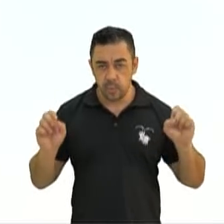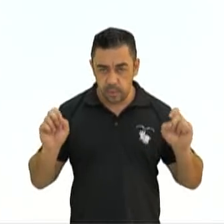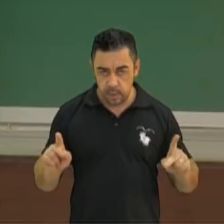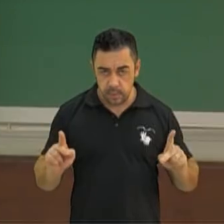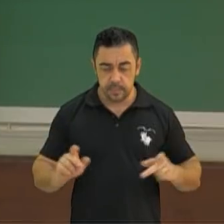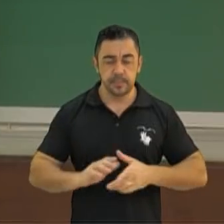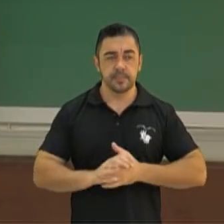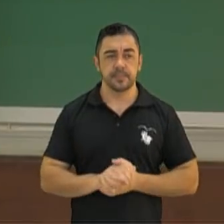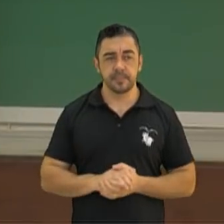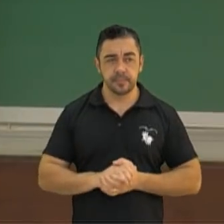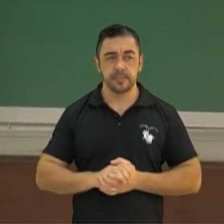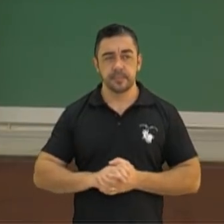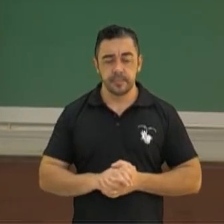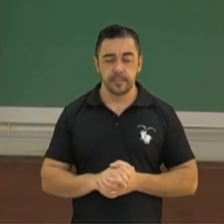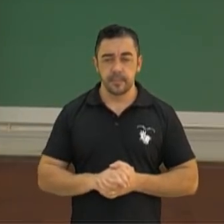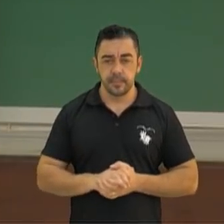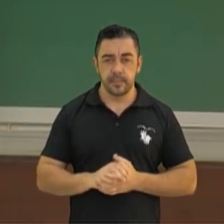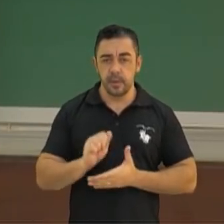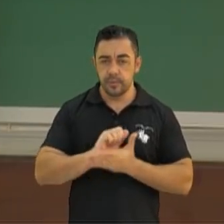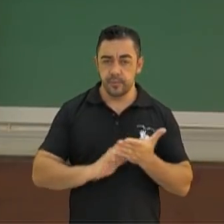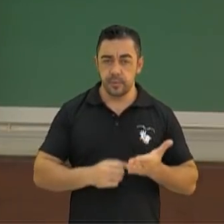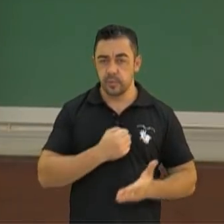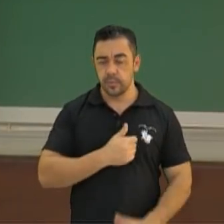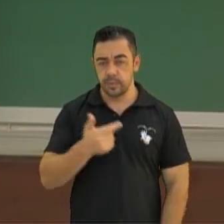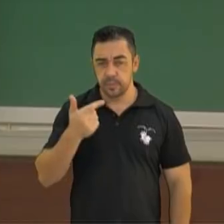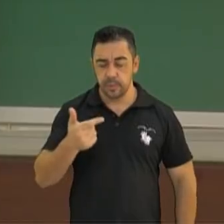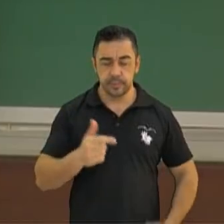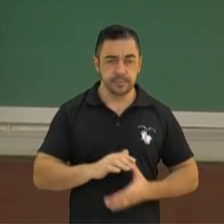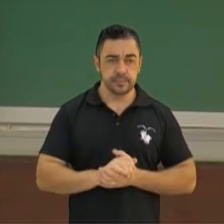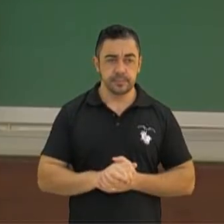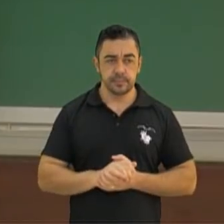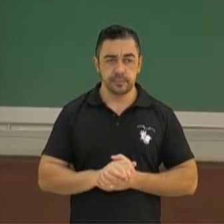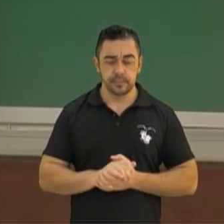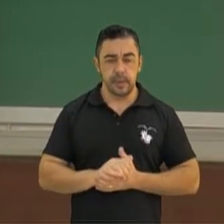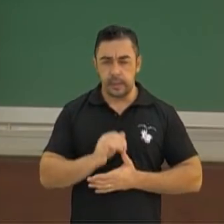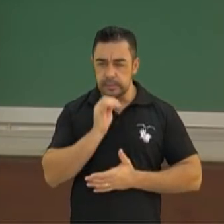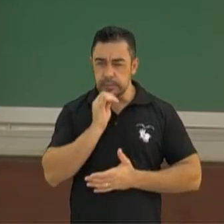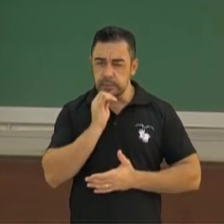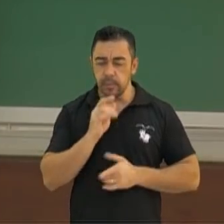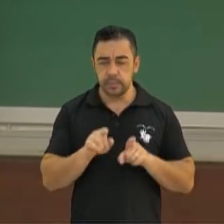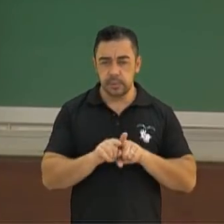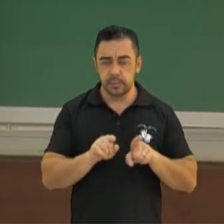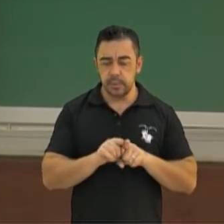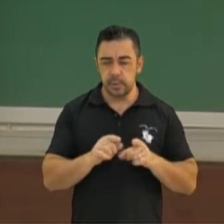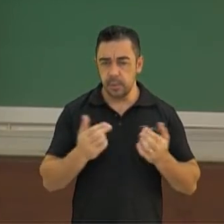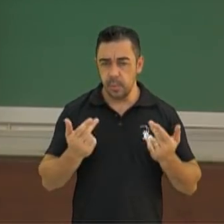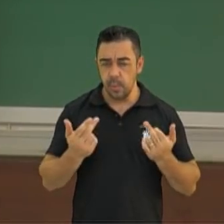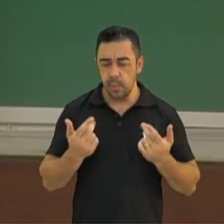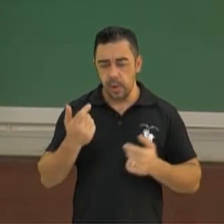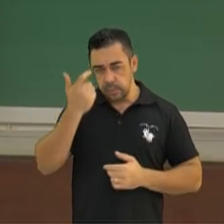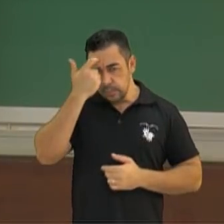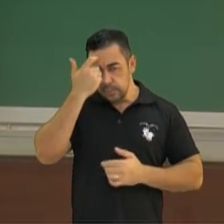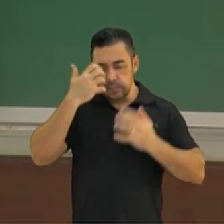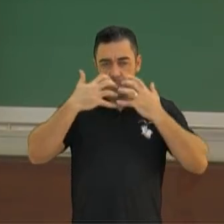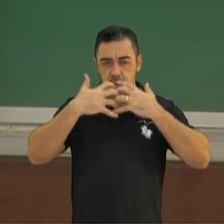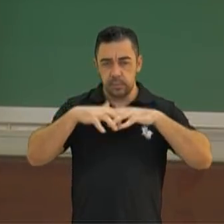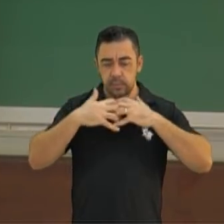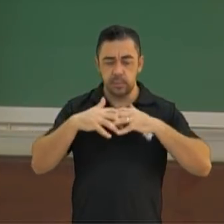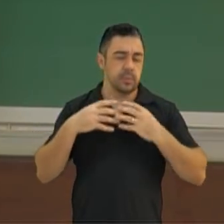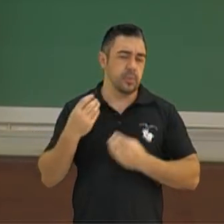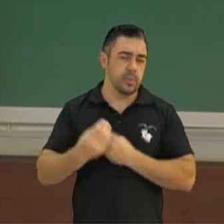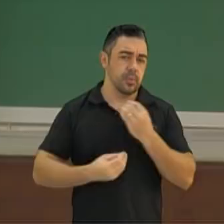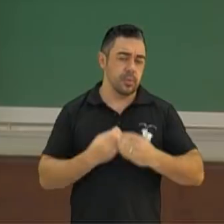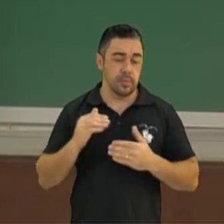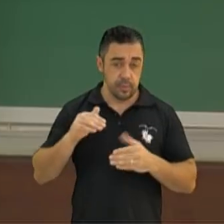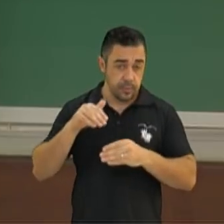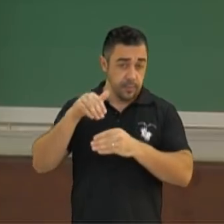ok? Bom, atividade 2. Mais um exemplo, seguindo esse mesmo raciocínio sobre